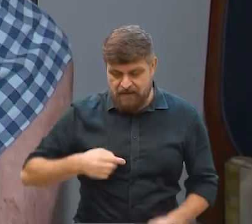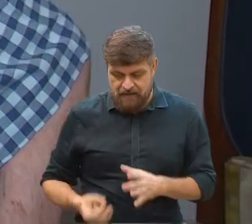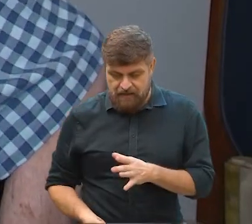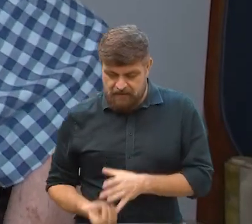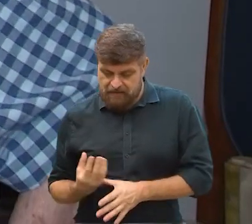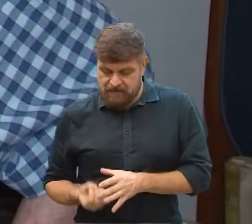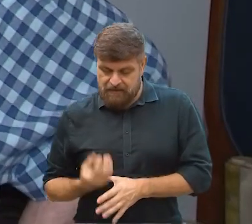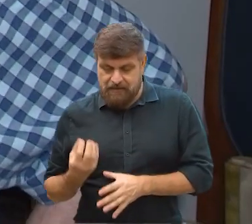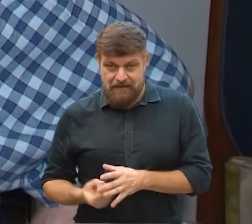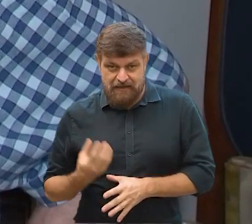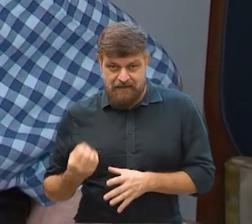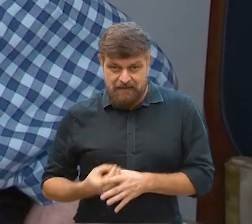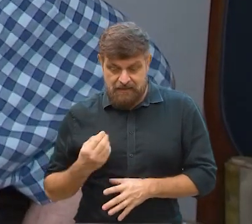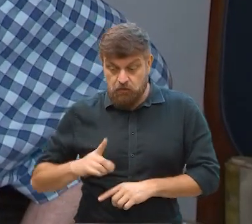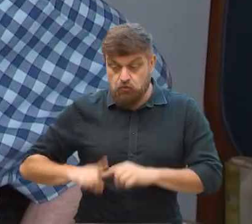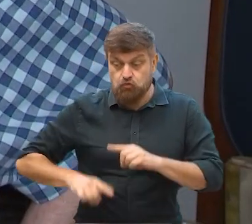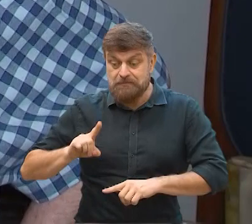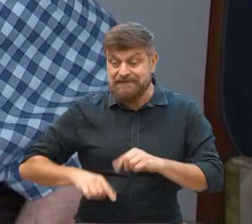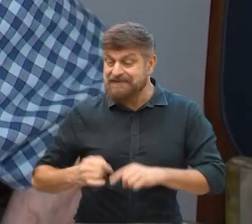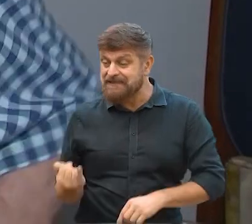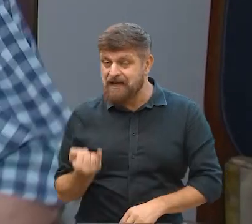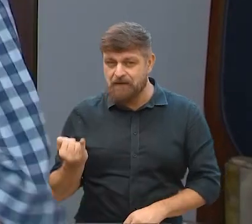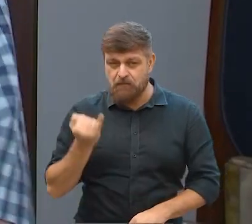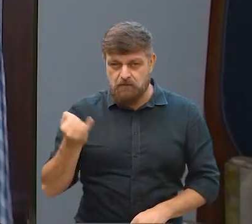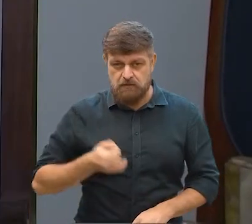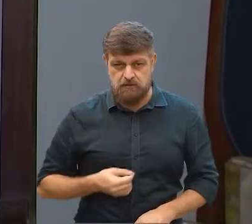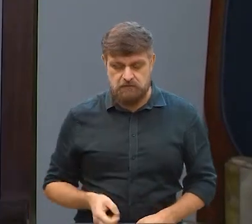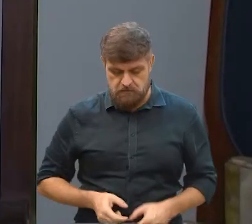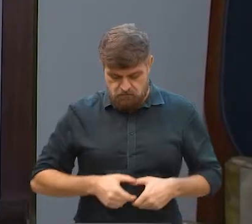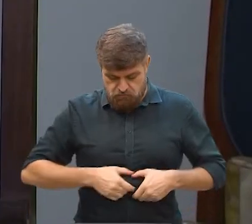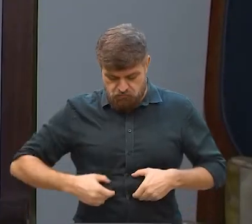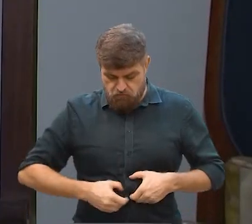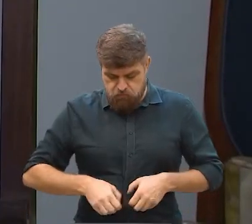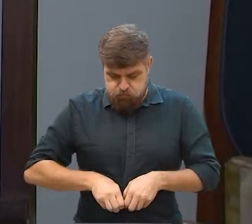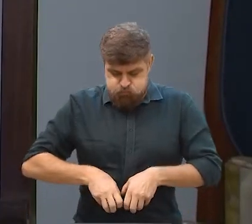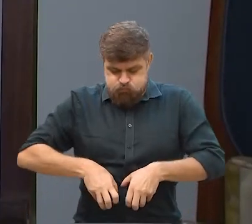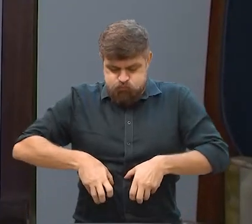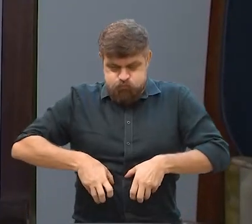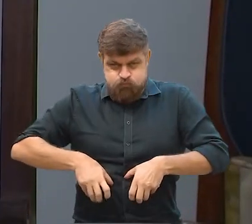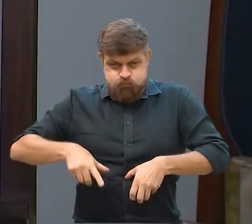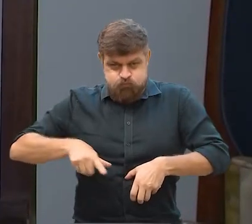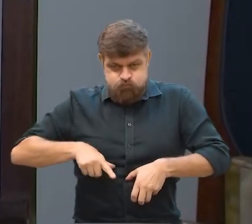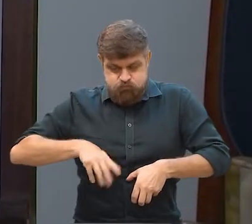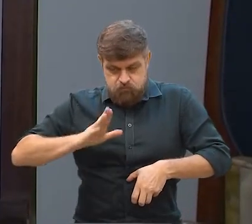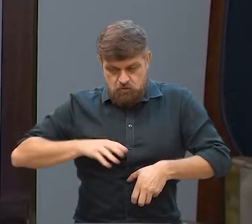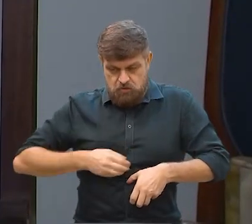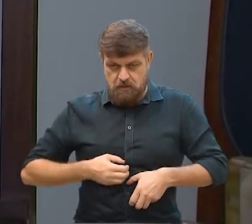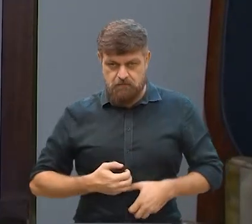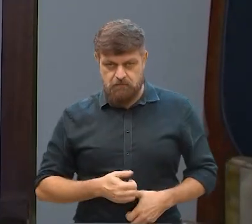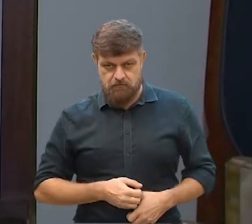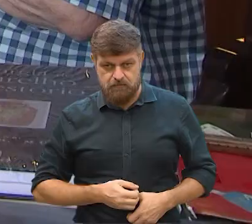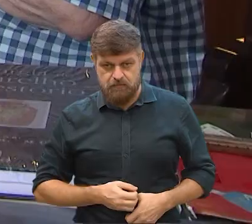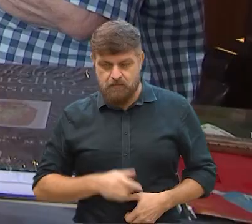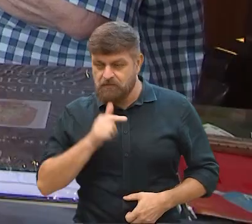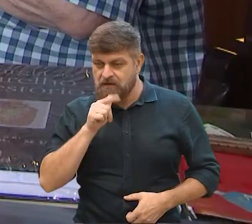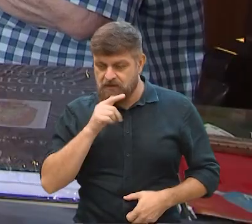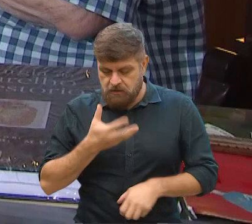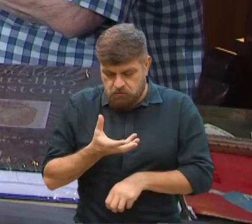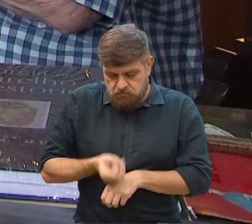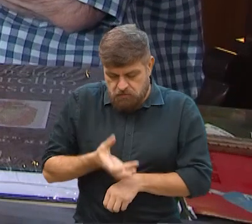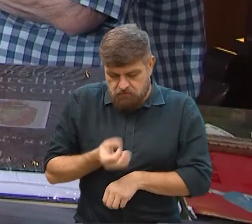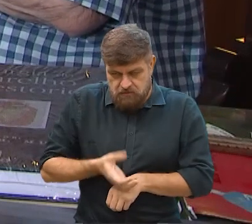algumas substâncias importantes. Então, o intestino grosso, ele tem eliminação, como eu disse, de absorção dos líquidos,